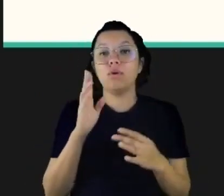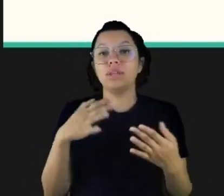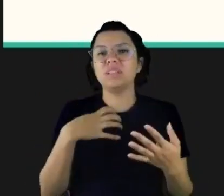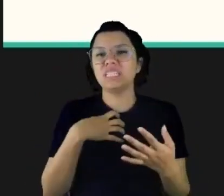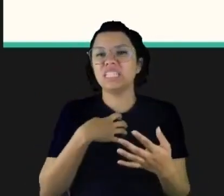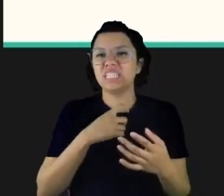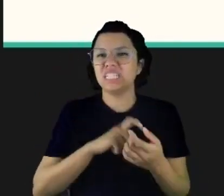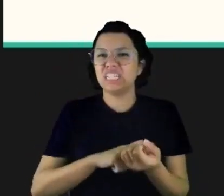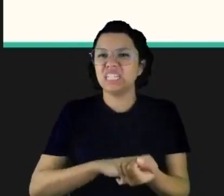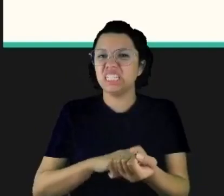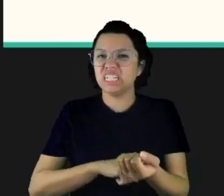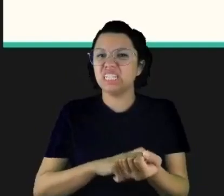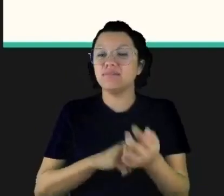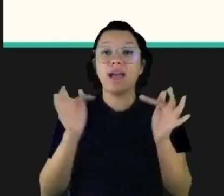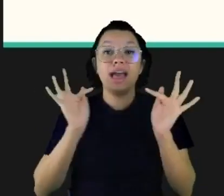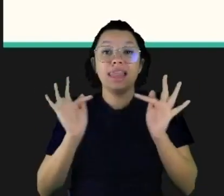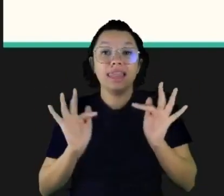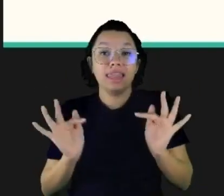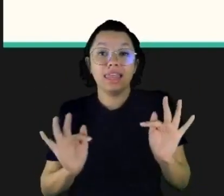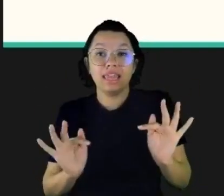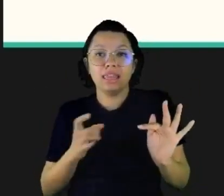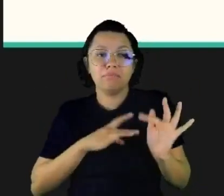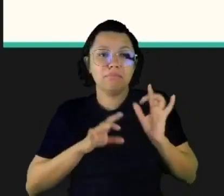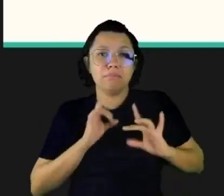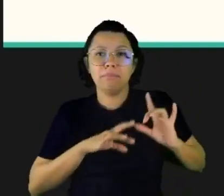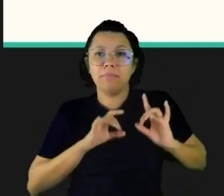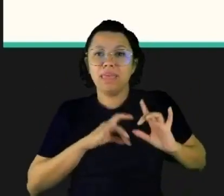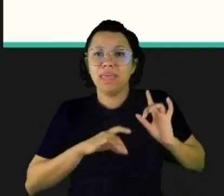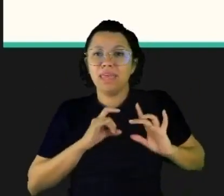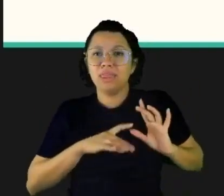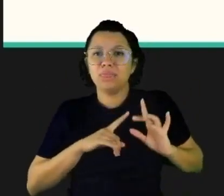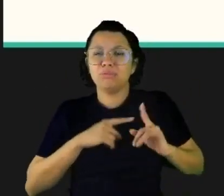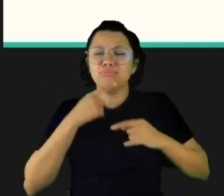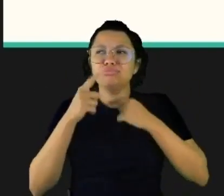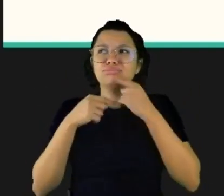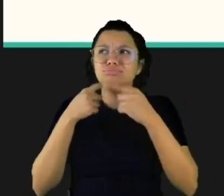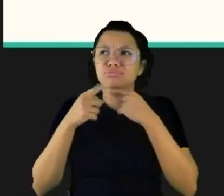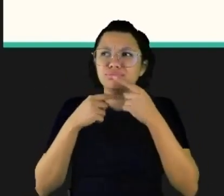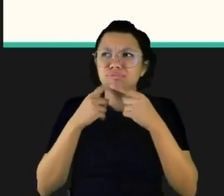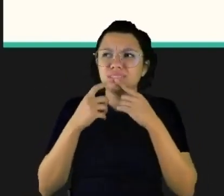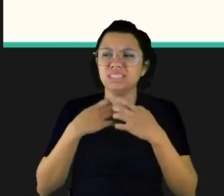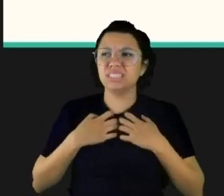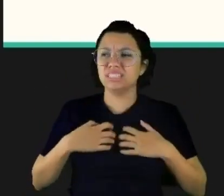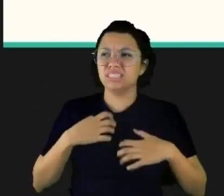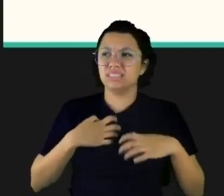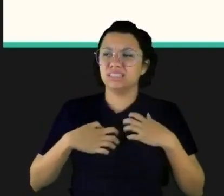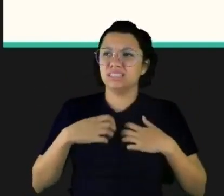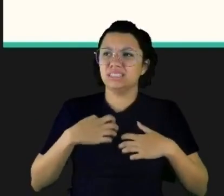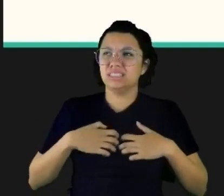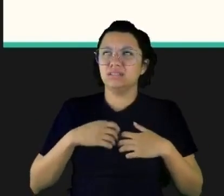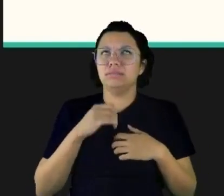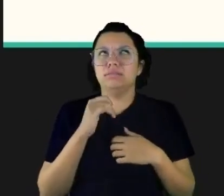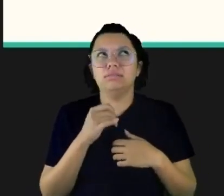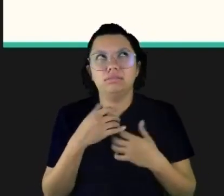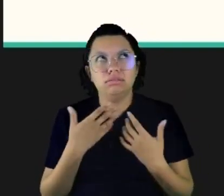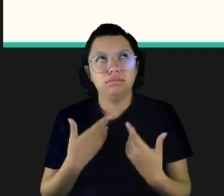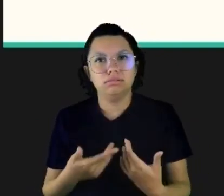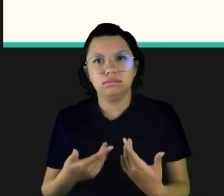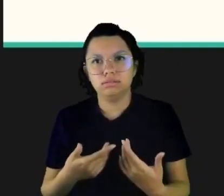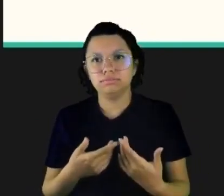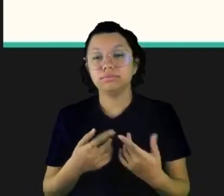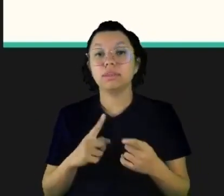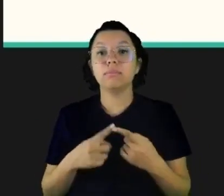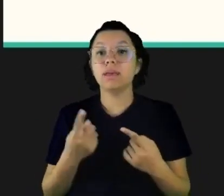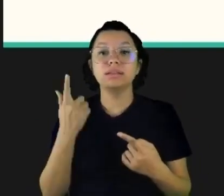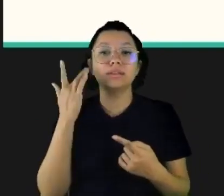ele sente alegria, ele sente medo, ele sente dúvida, ele sente angústia, ele sente tédio, mas ele não sabe te dizer que